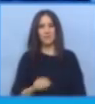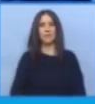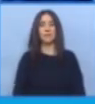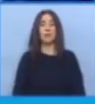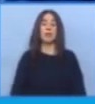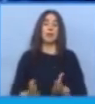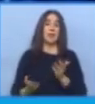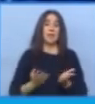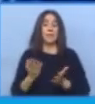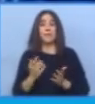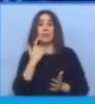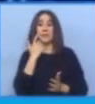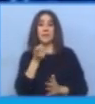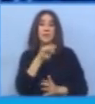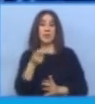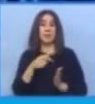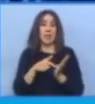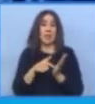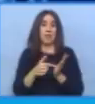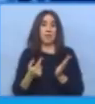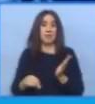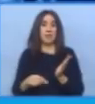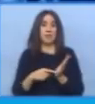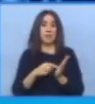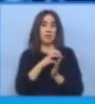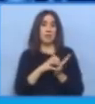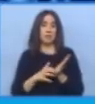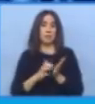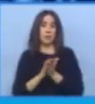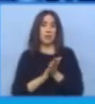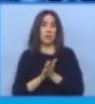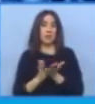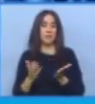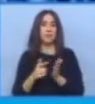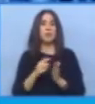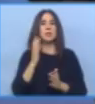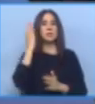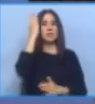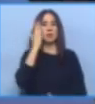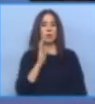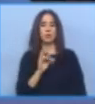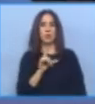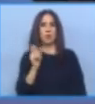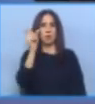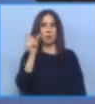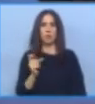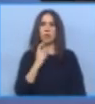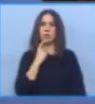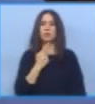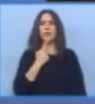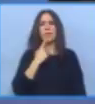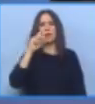pegar em algumas frases que aparecem aqui neste texto. São João começa por dizer de maneira muito